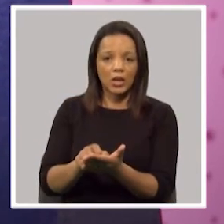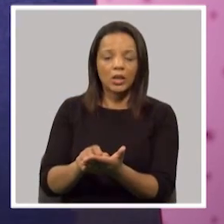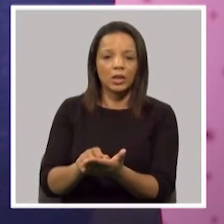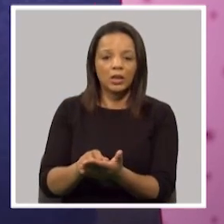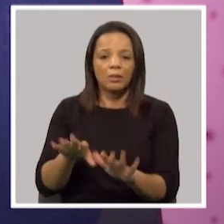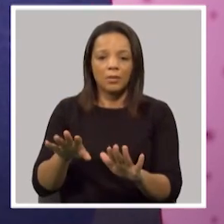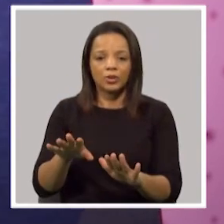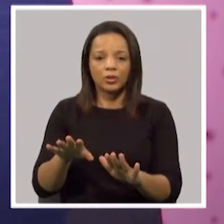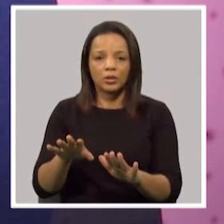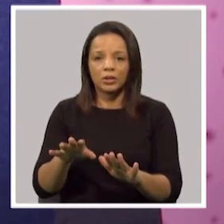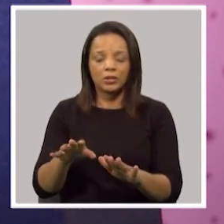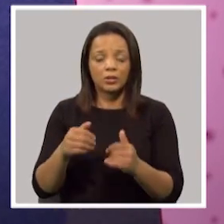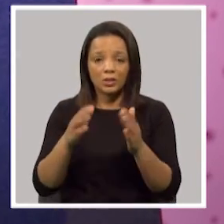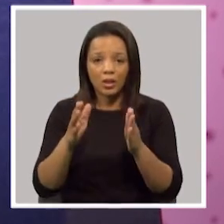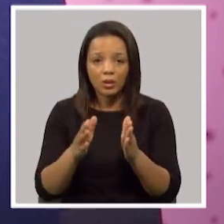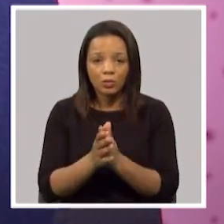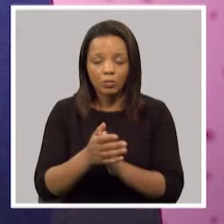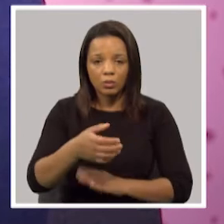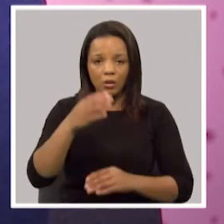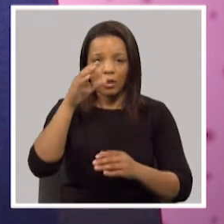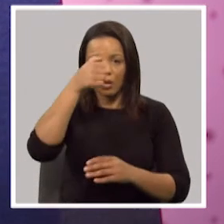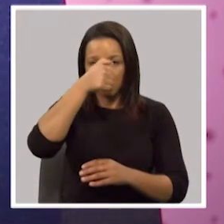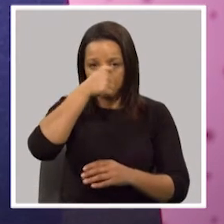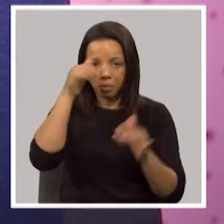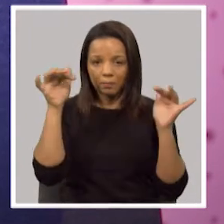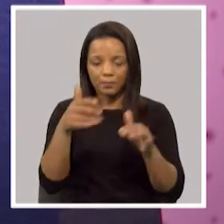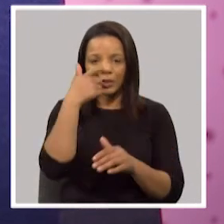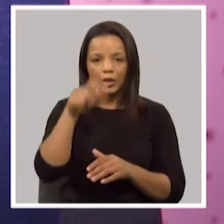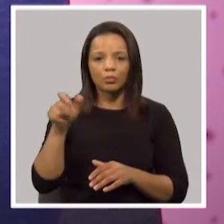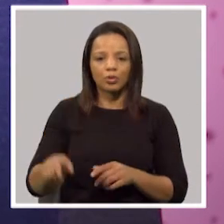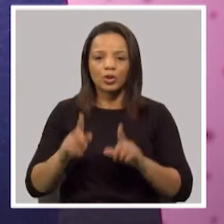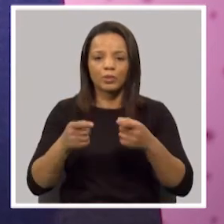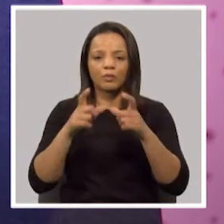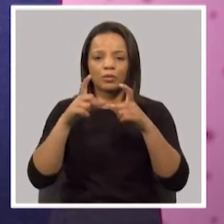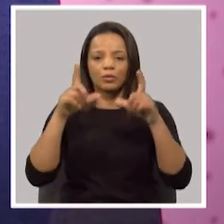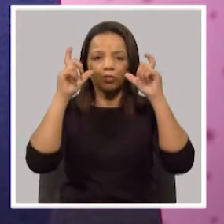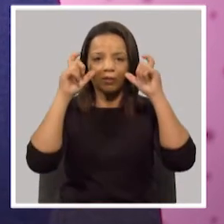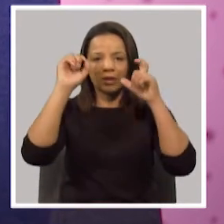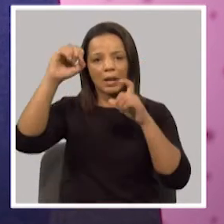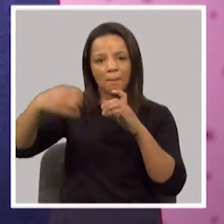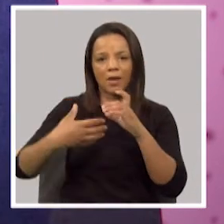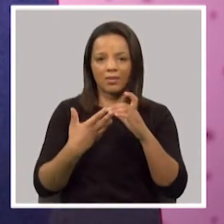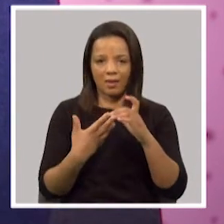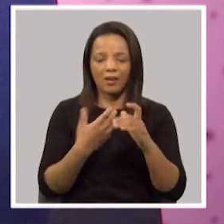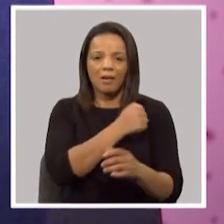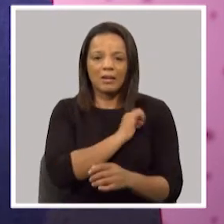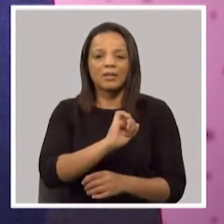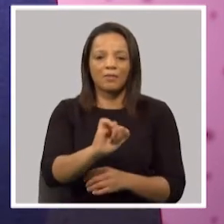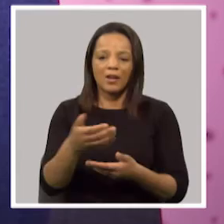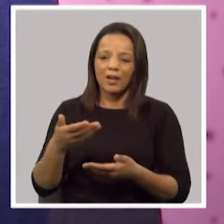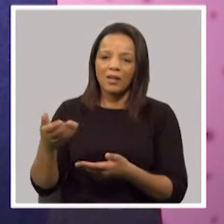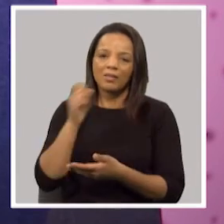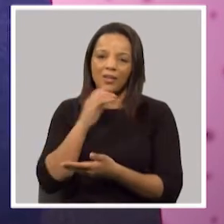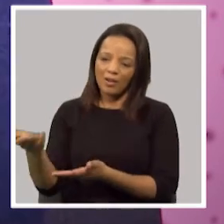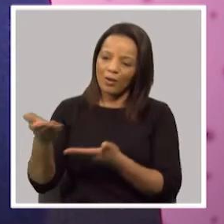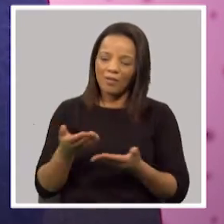e desabafámos de manhã, não, está tudo esgotado. E as pessoas começaram a mandar fotografias das casas e a convidar-nos para ficarem